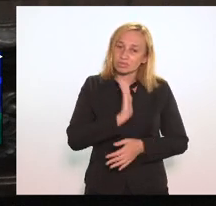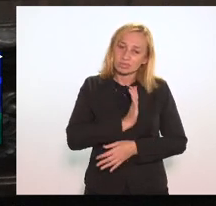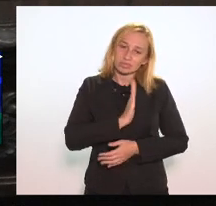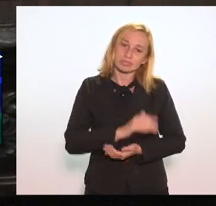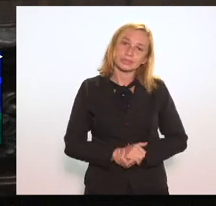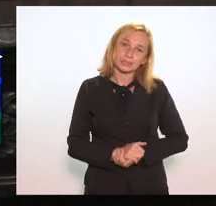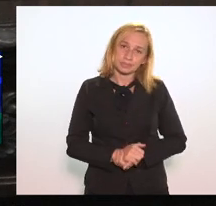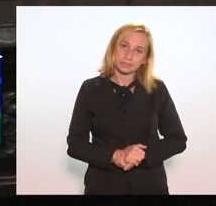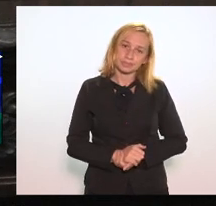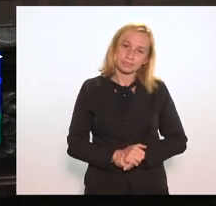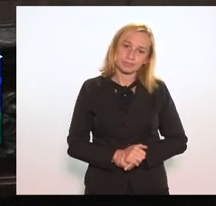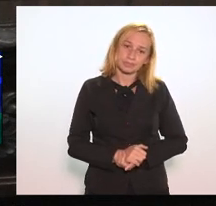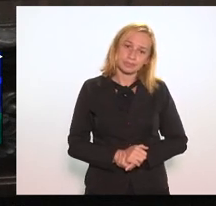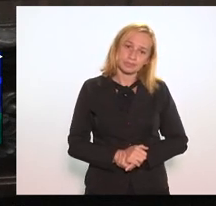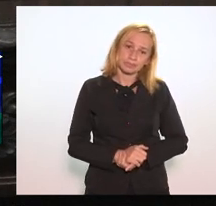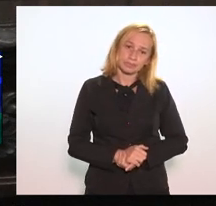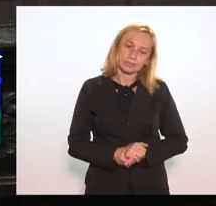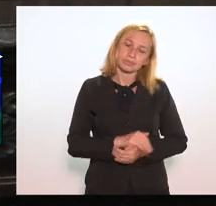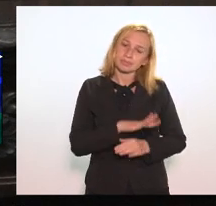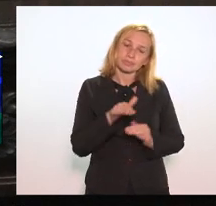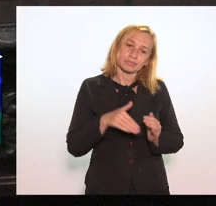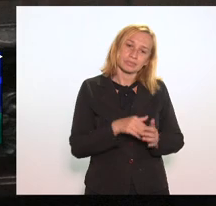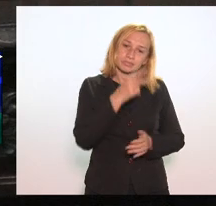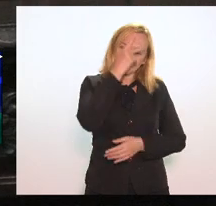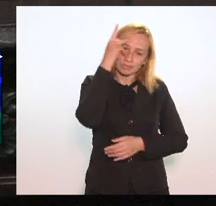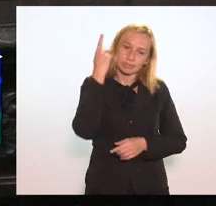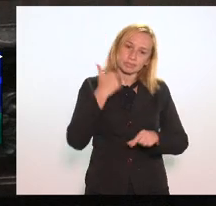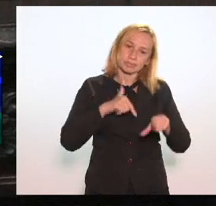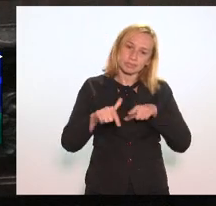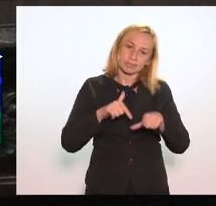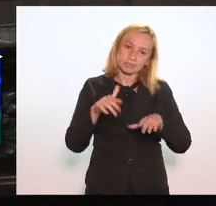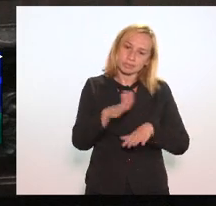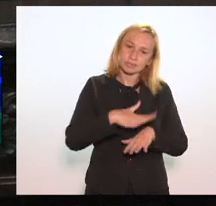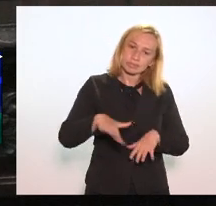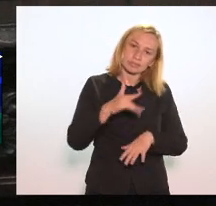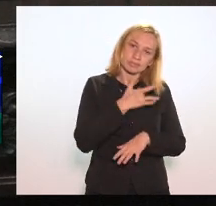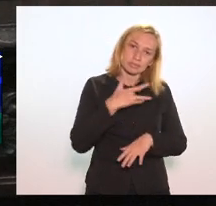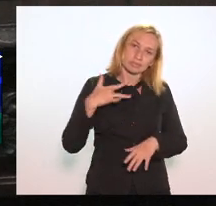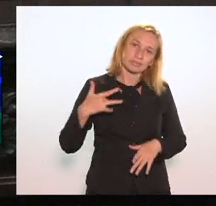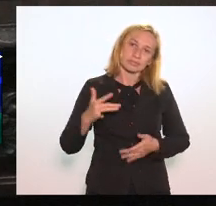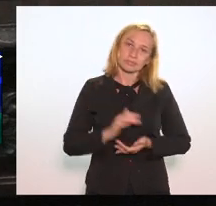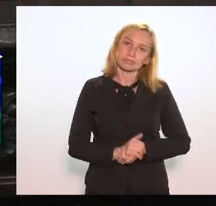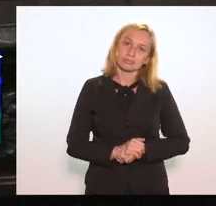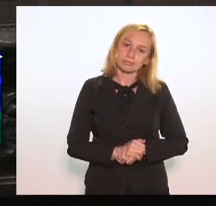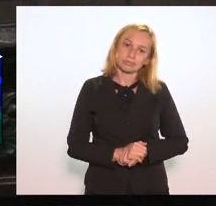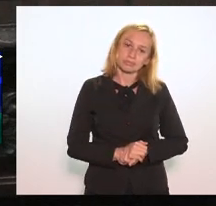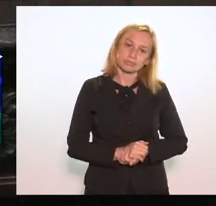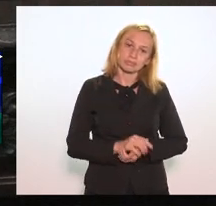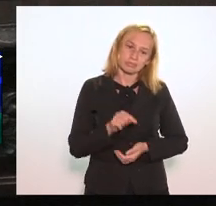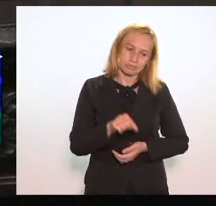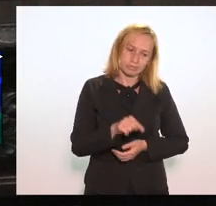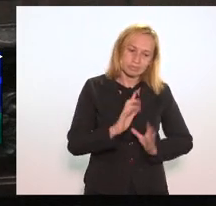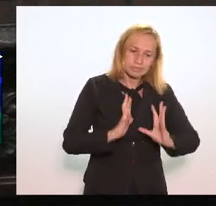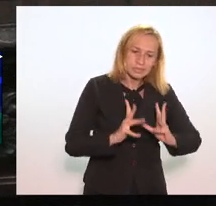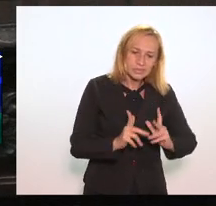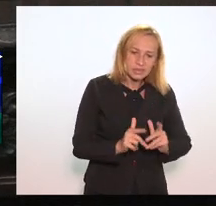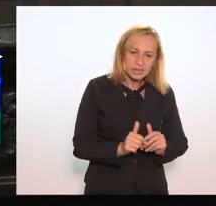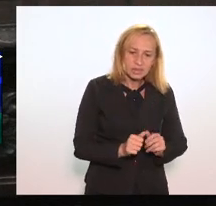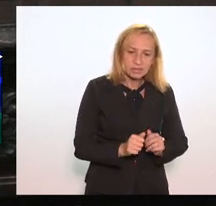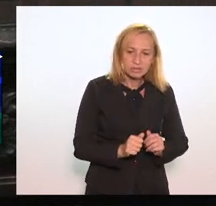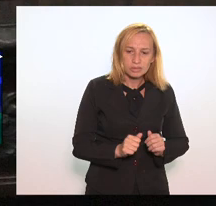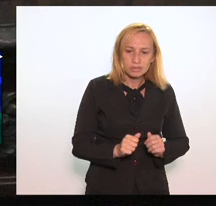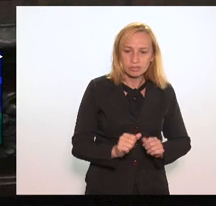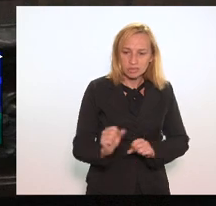coração Olá a todas as pessoas que trabalham na área de saúde desde aquele que limpa o chão